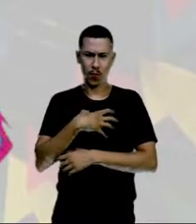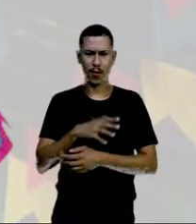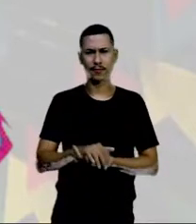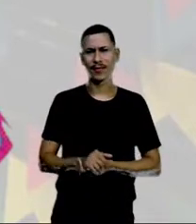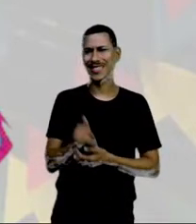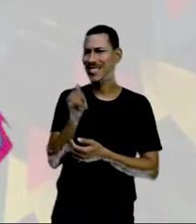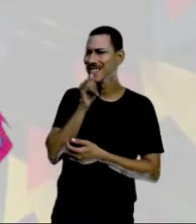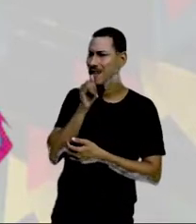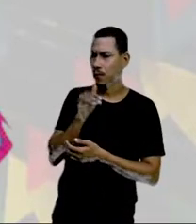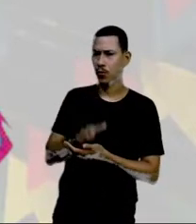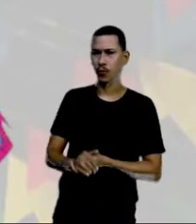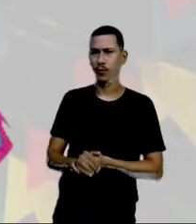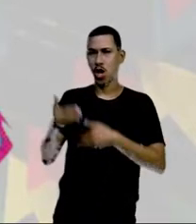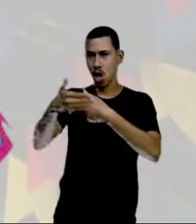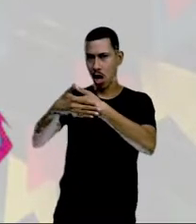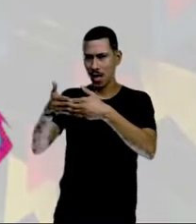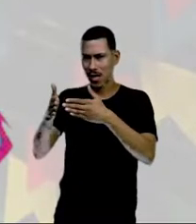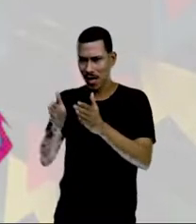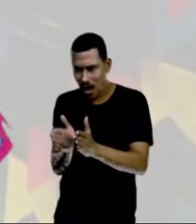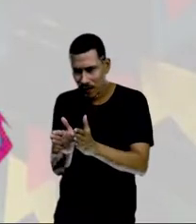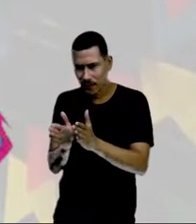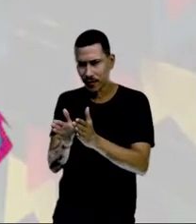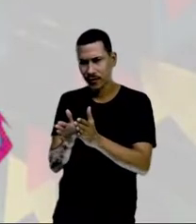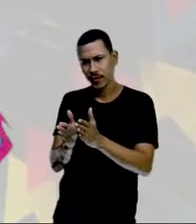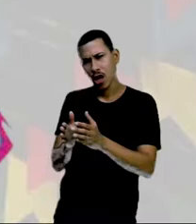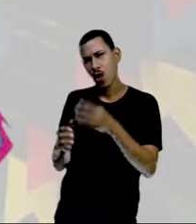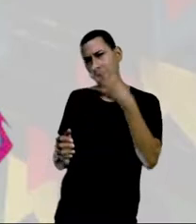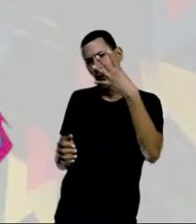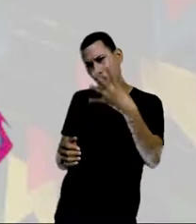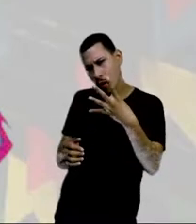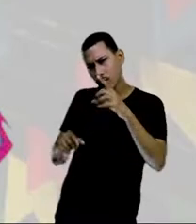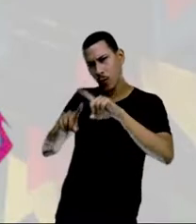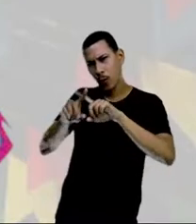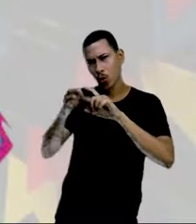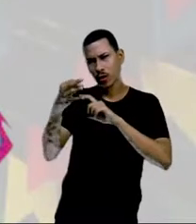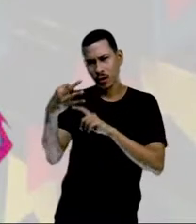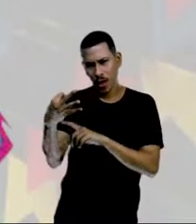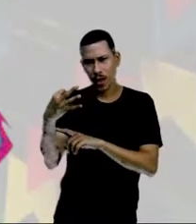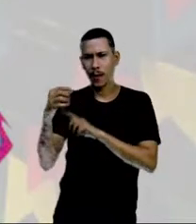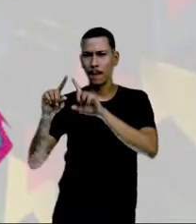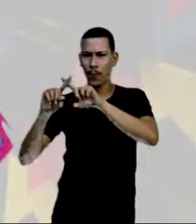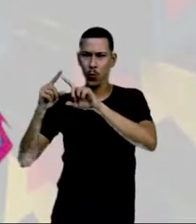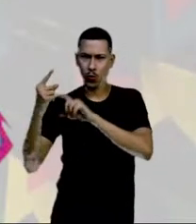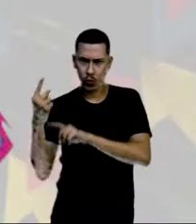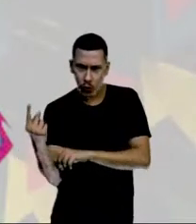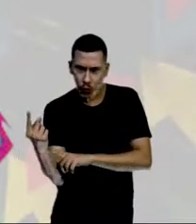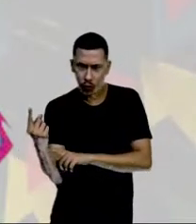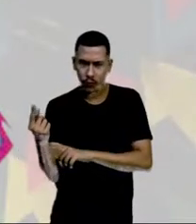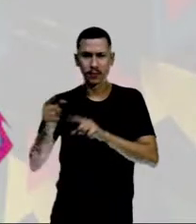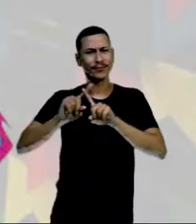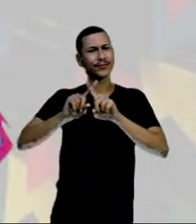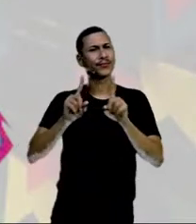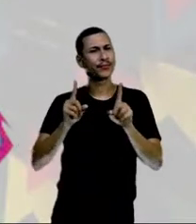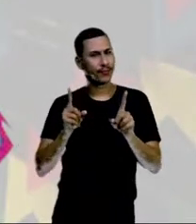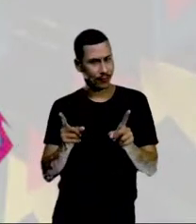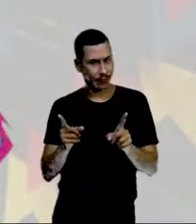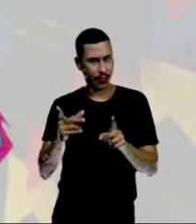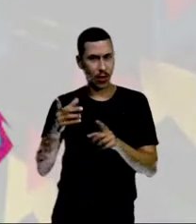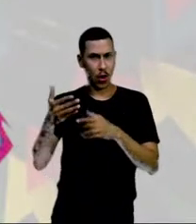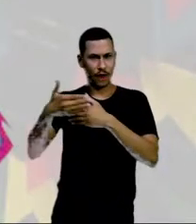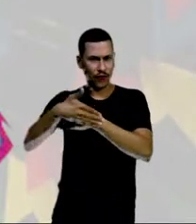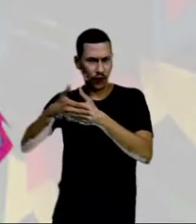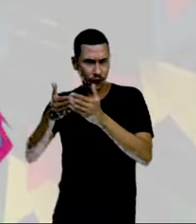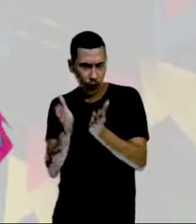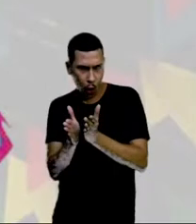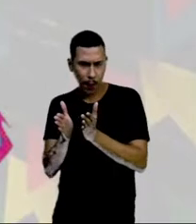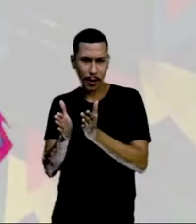forma. A caixinha ela tem exatamente 4 por 3 por 1, só que em outro